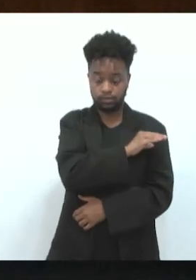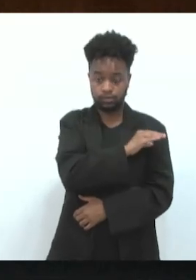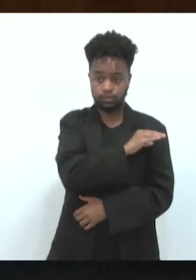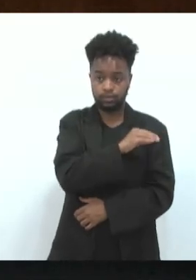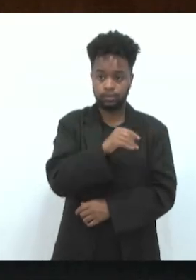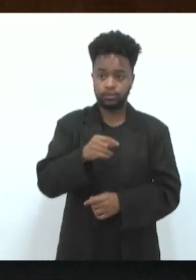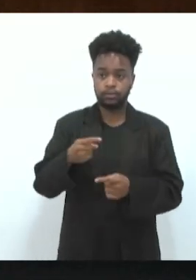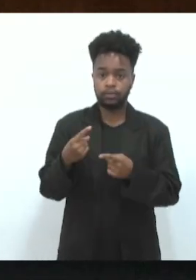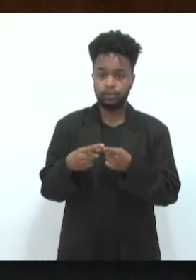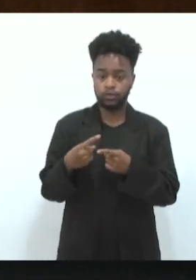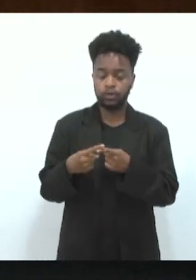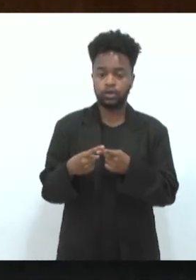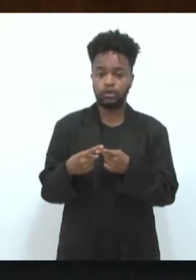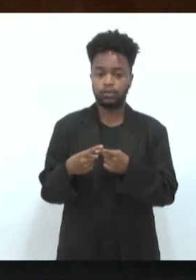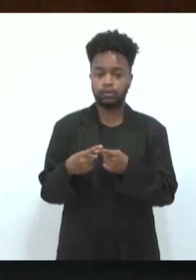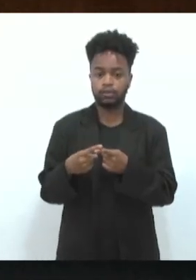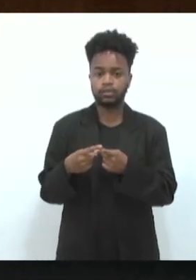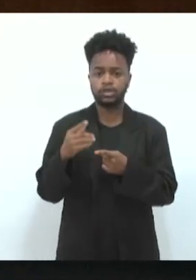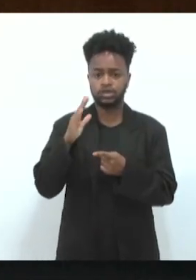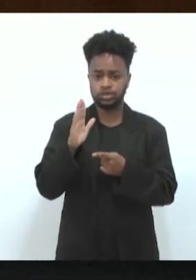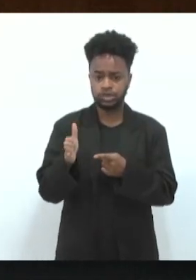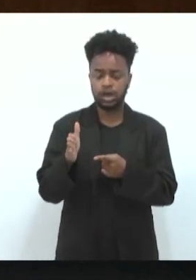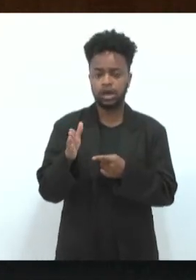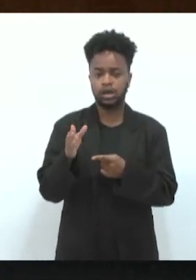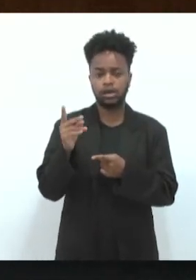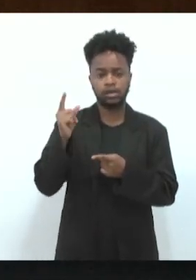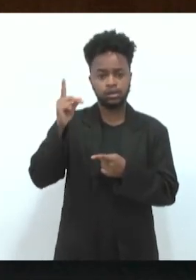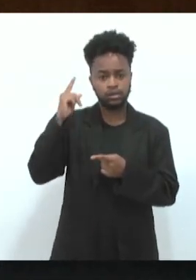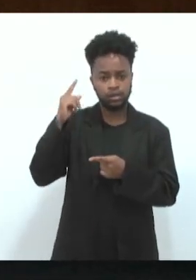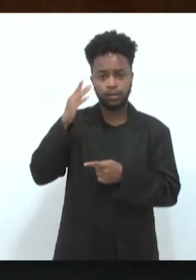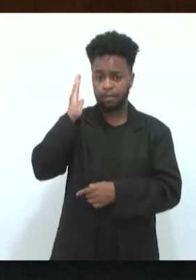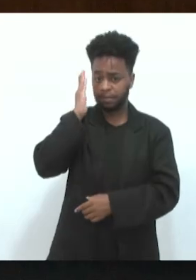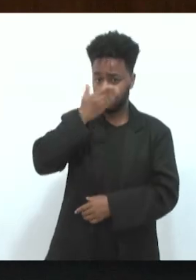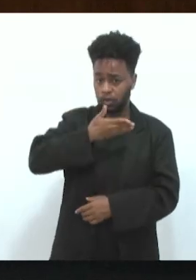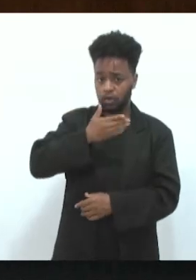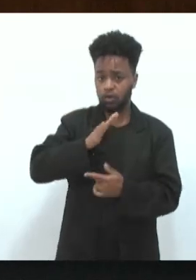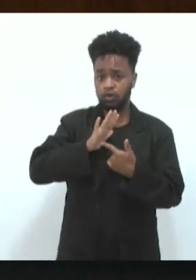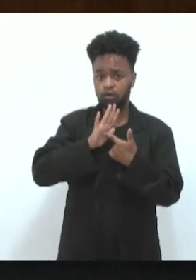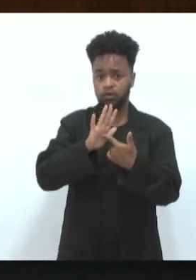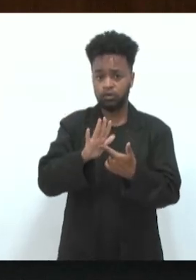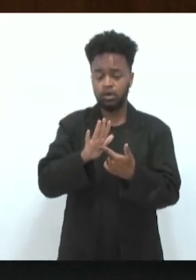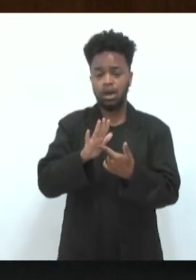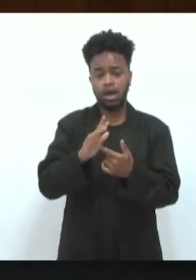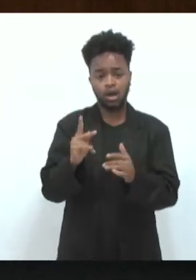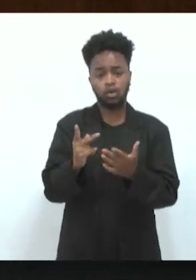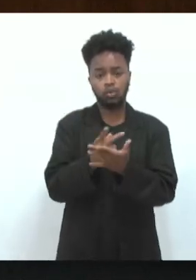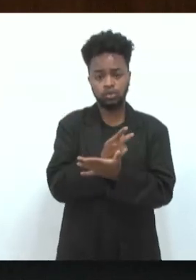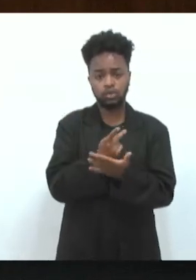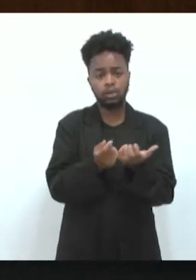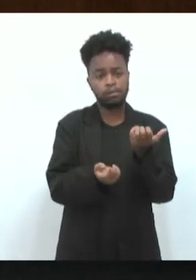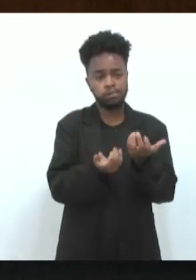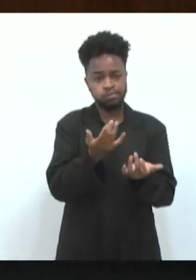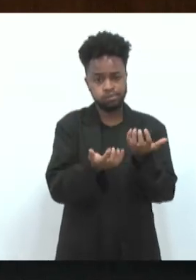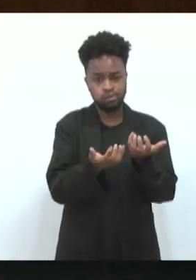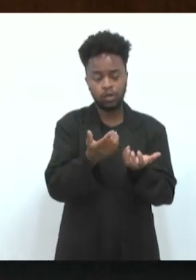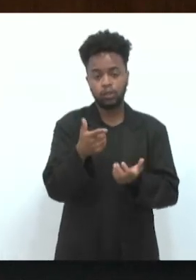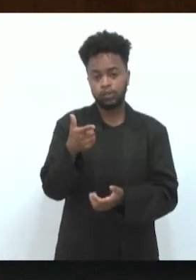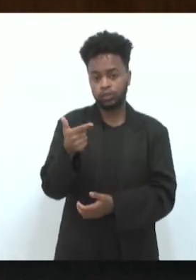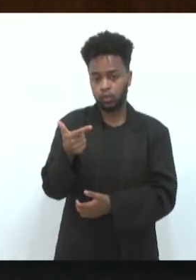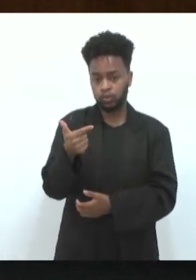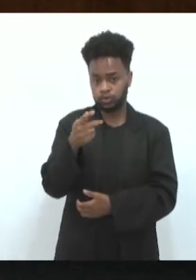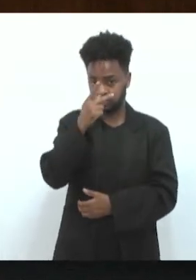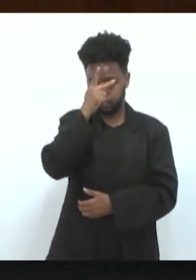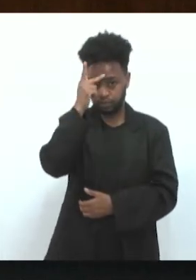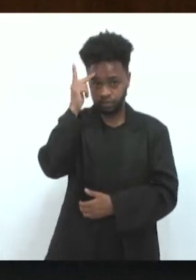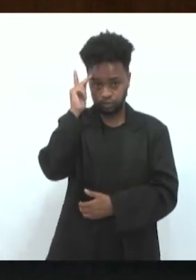de nós termos já, isso comprovado, a incineração de 12 corpos, e que